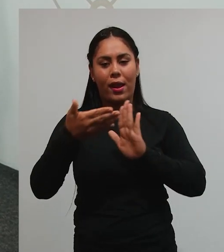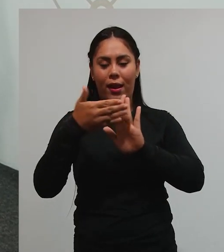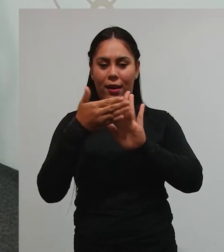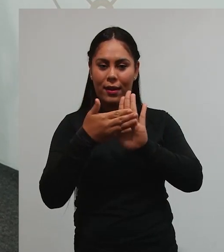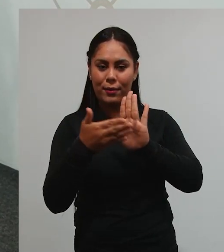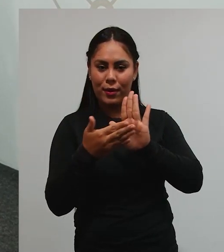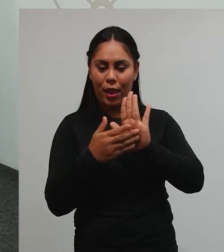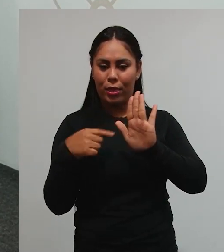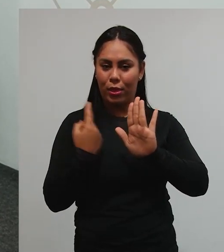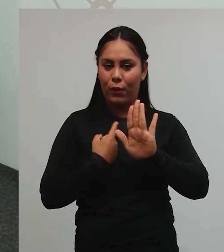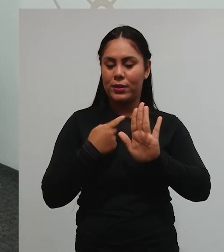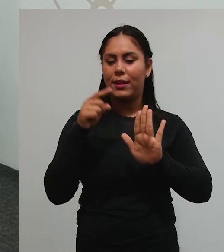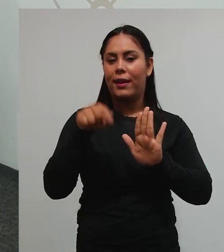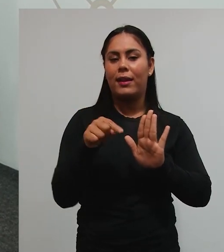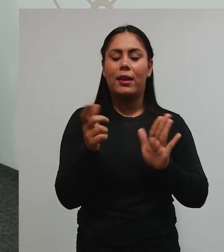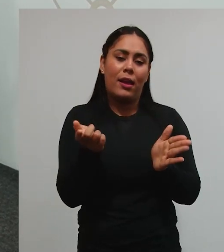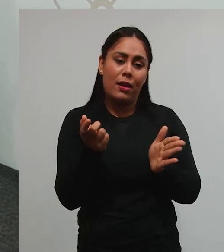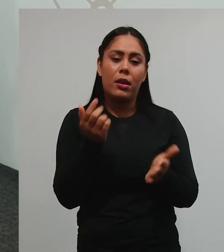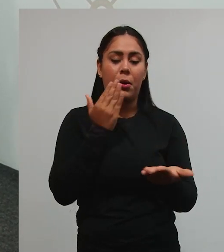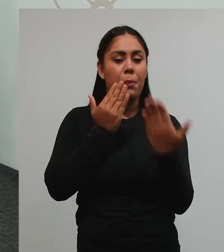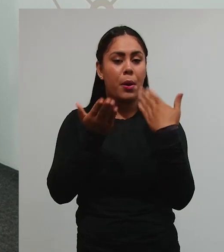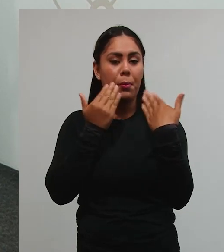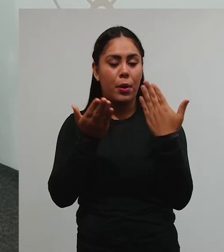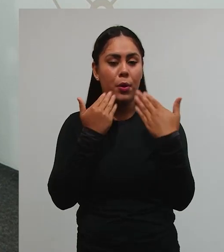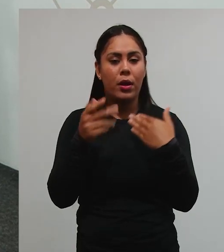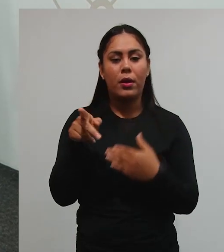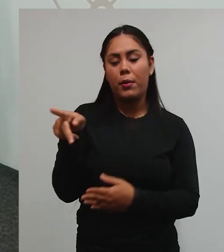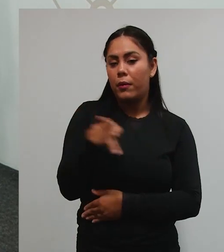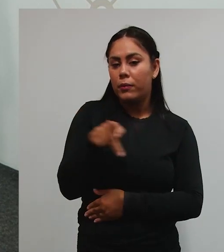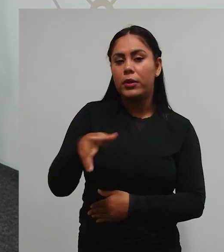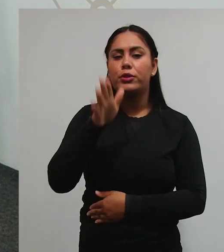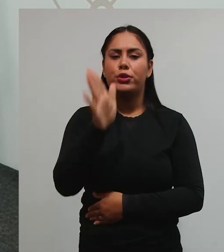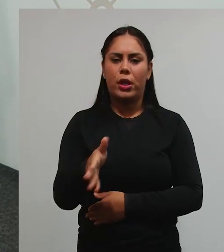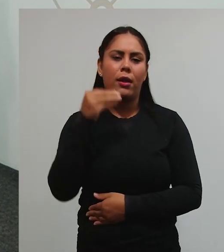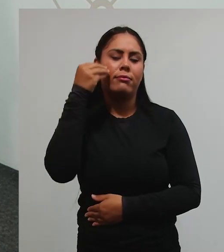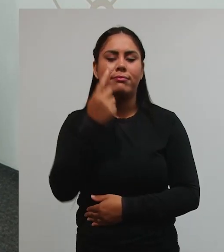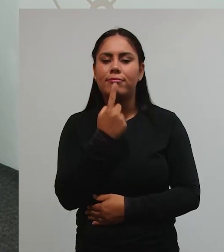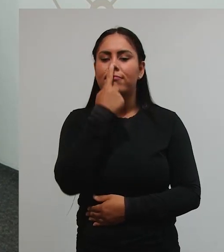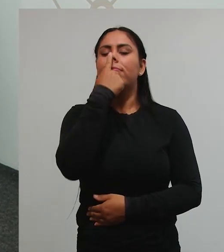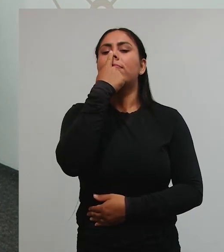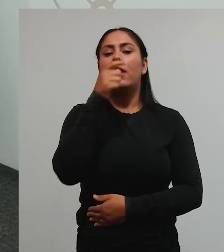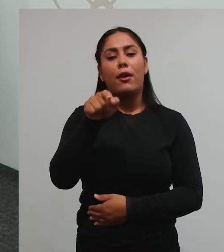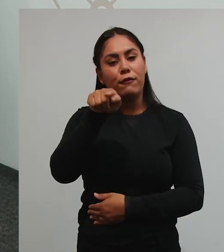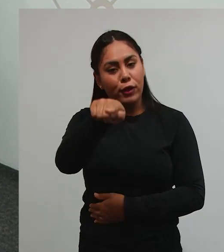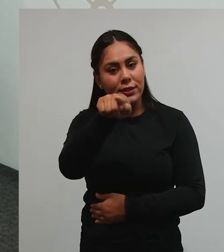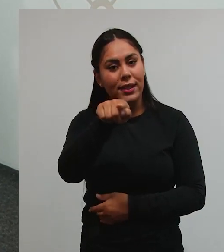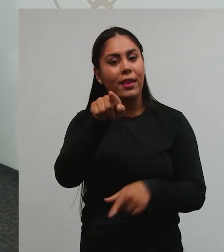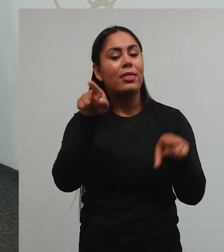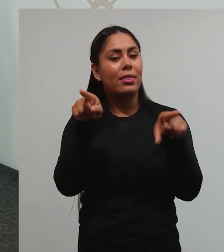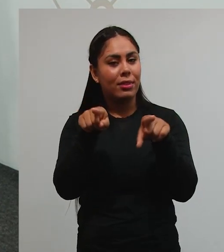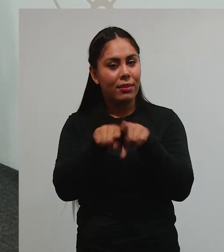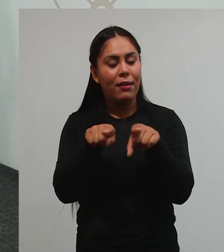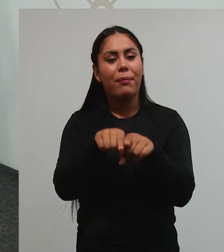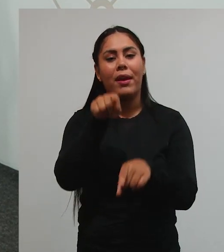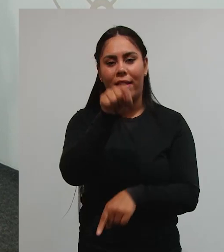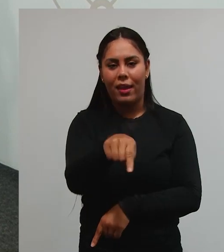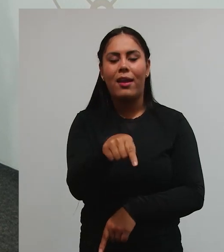na estrutura e na proposta do Instituto Federal. Para os futuros educadores,